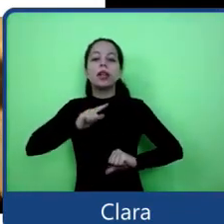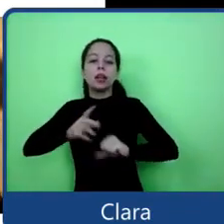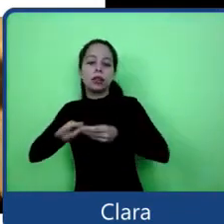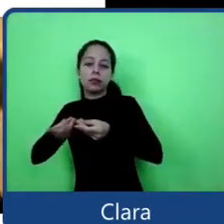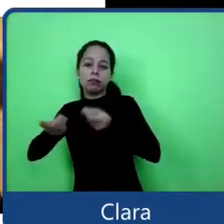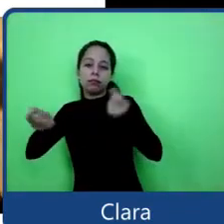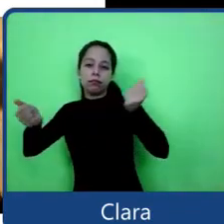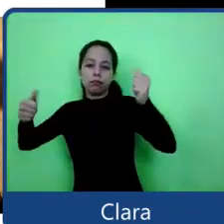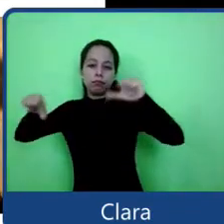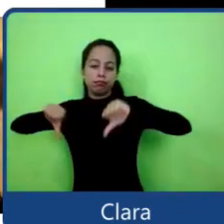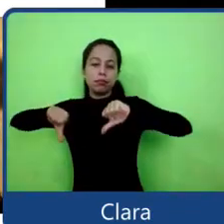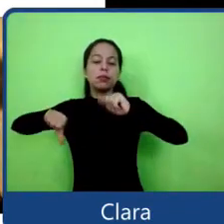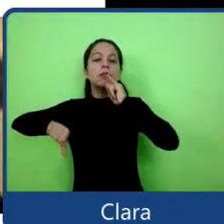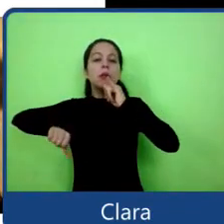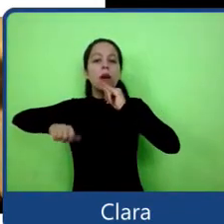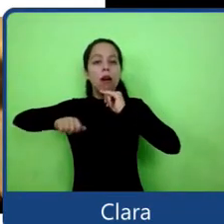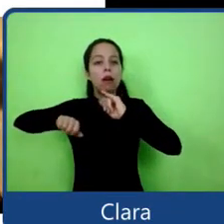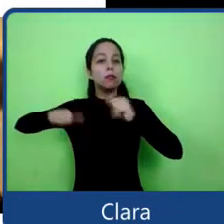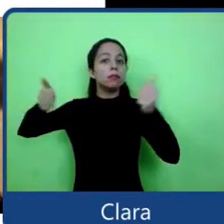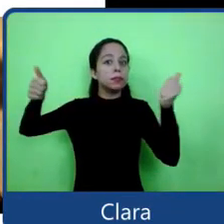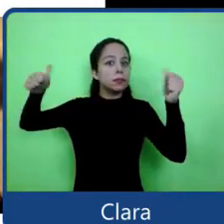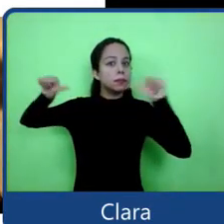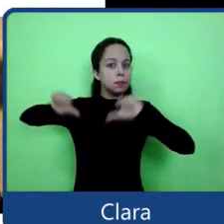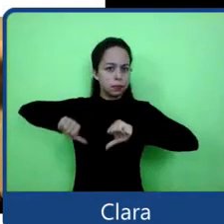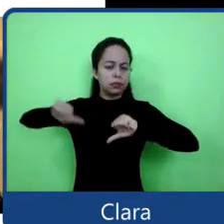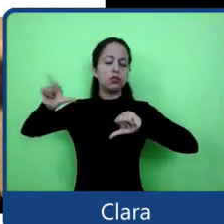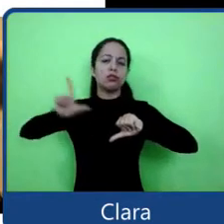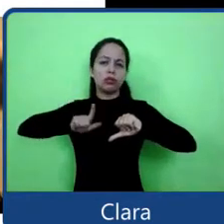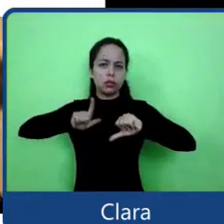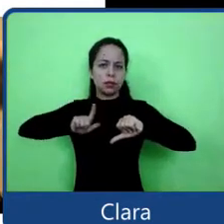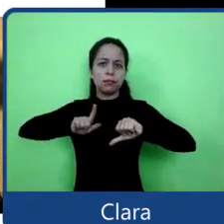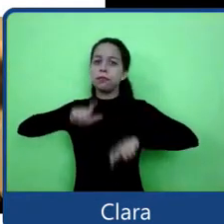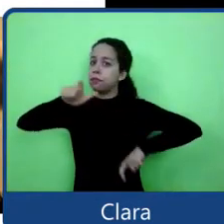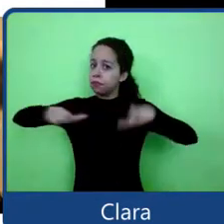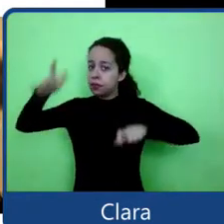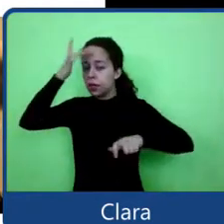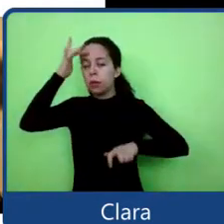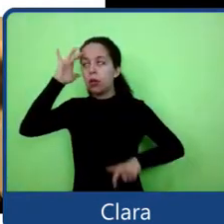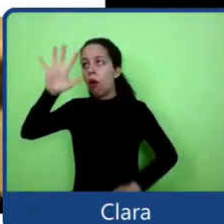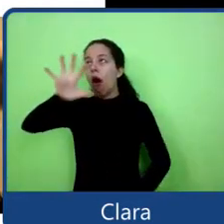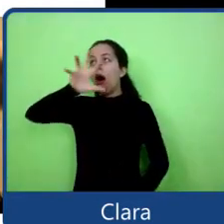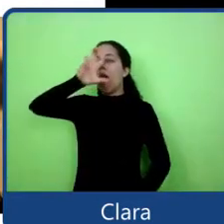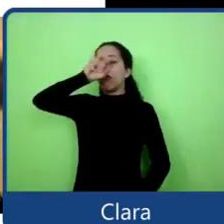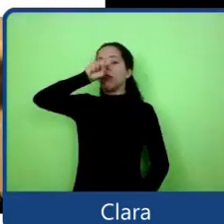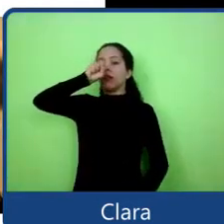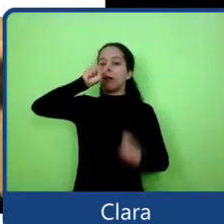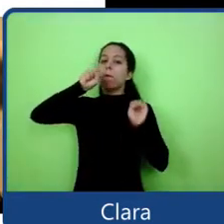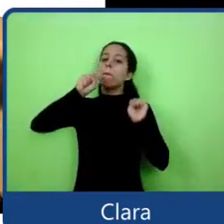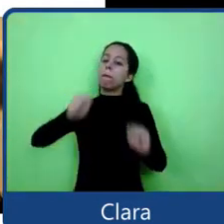degradação da qualidade do ar, que custa vidas, né? Então, existe uma correlação direta entre